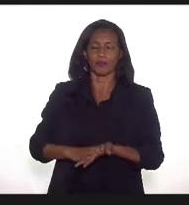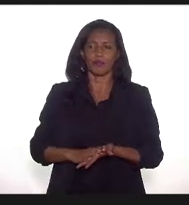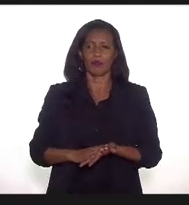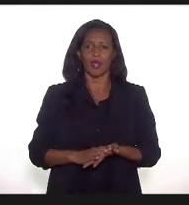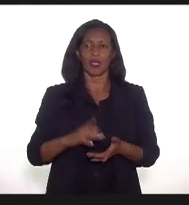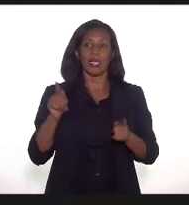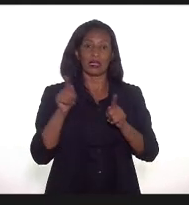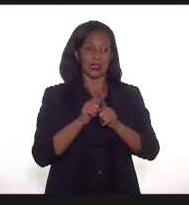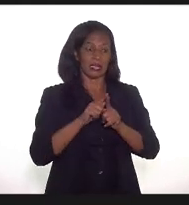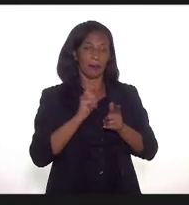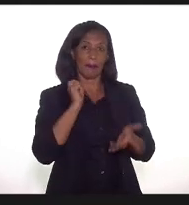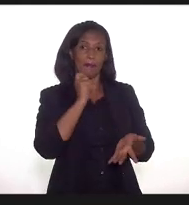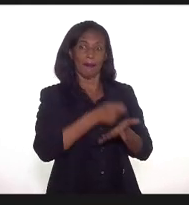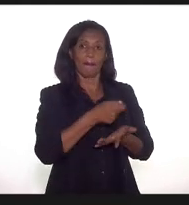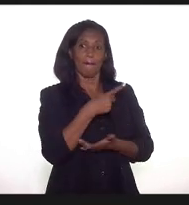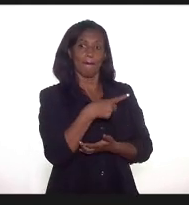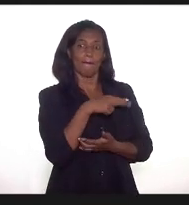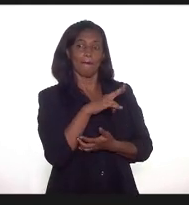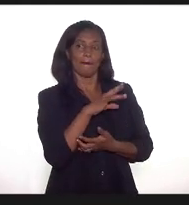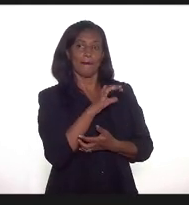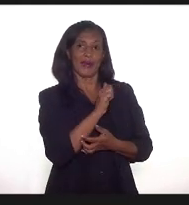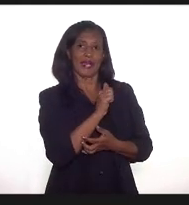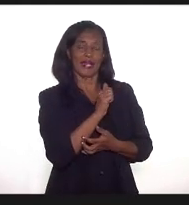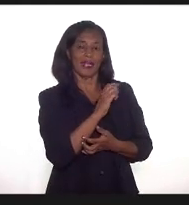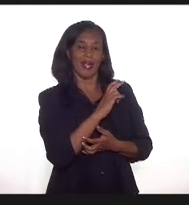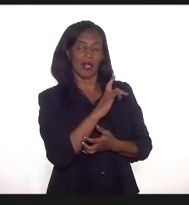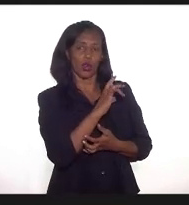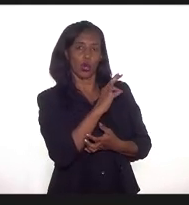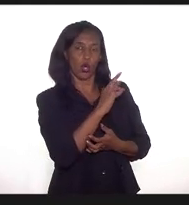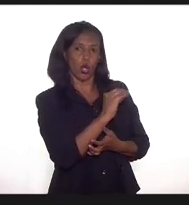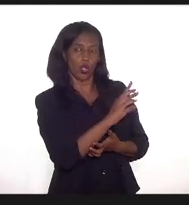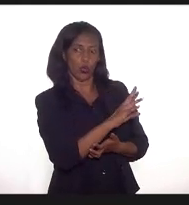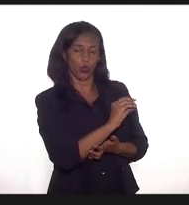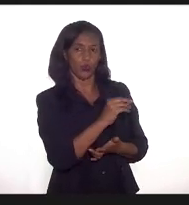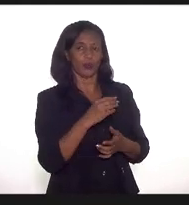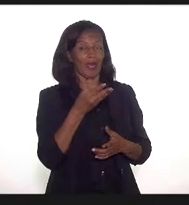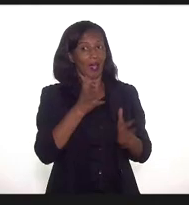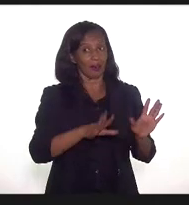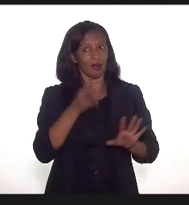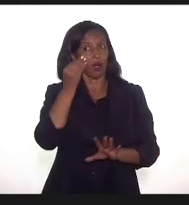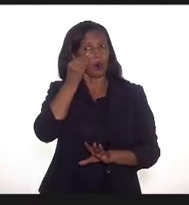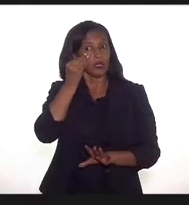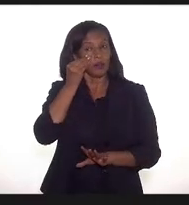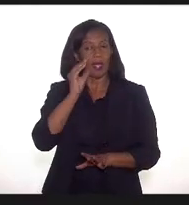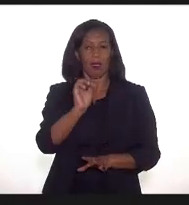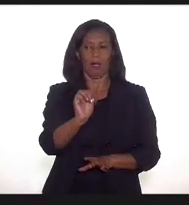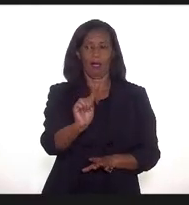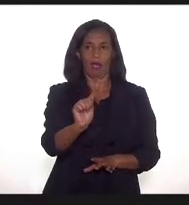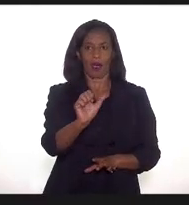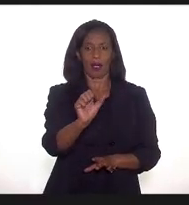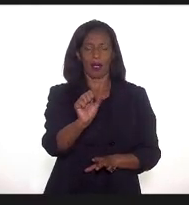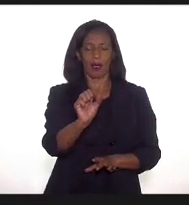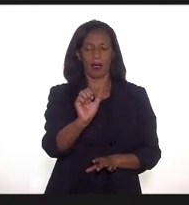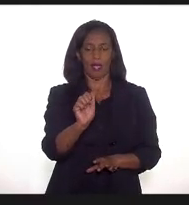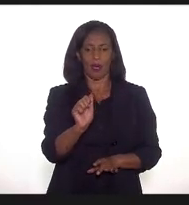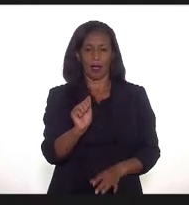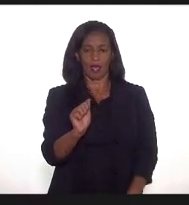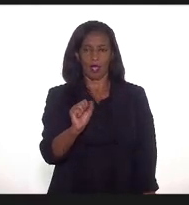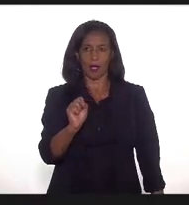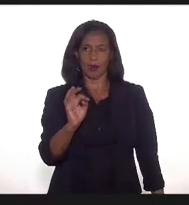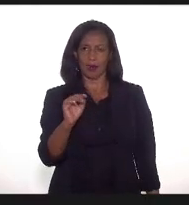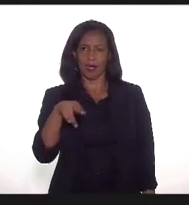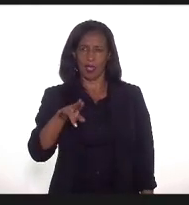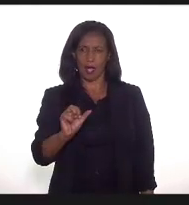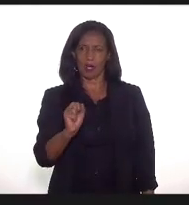pagamentos precatórios. Só que, da nossa experiência, a STN hoje, caso alguns dos